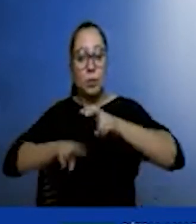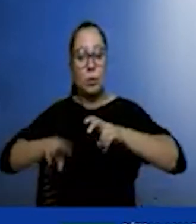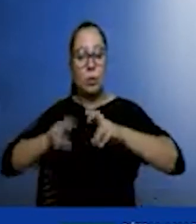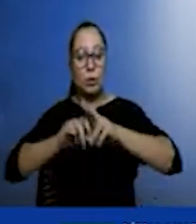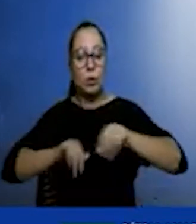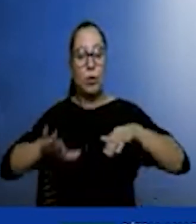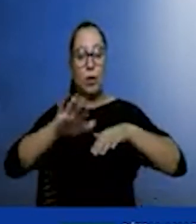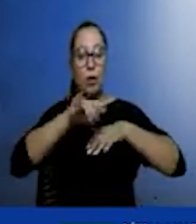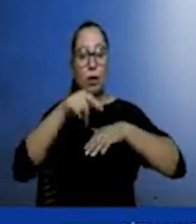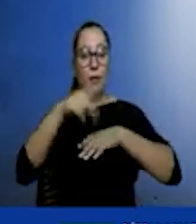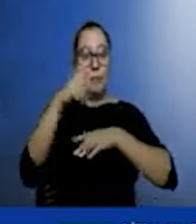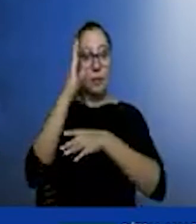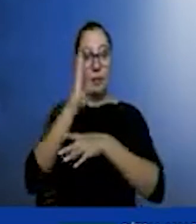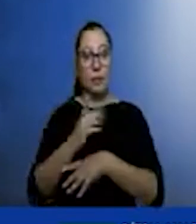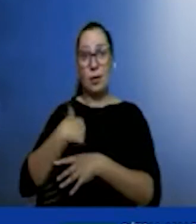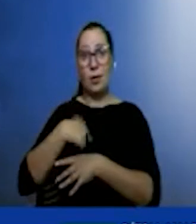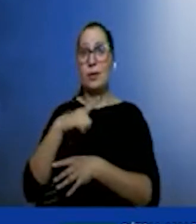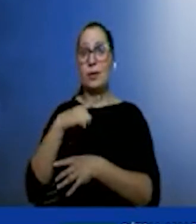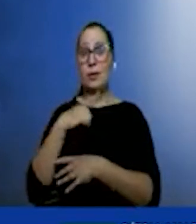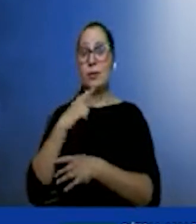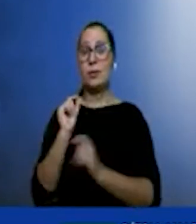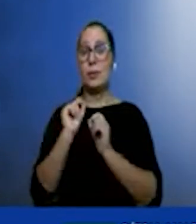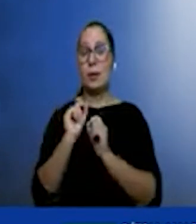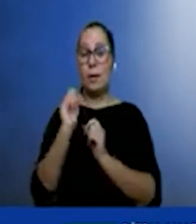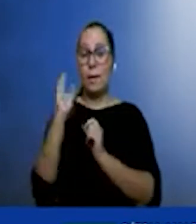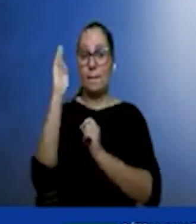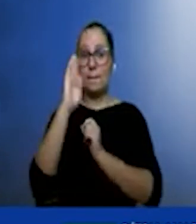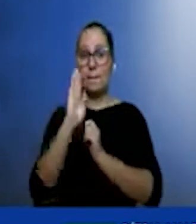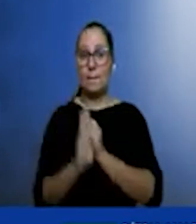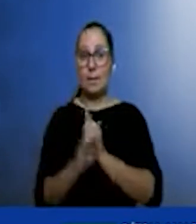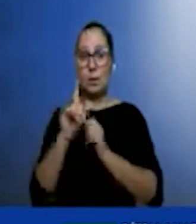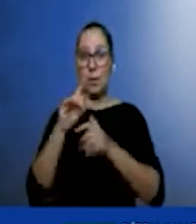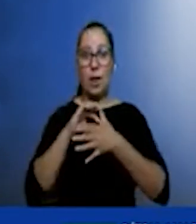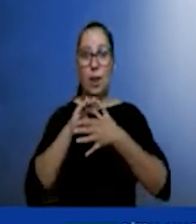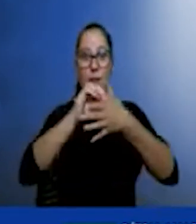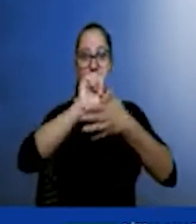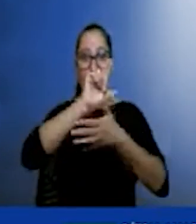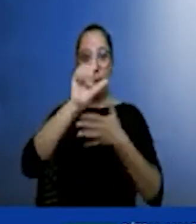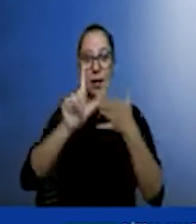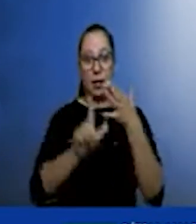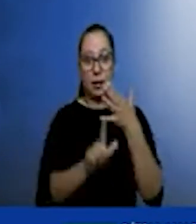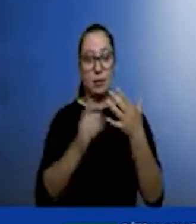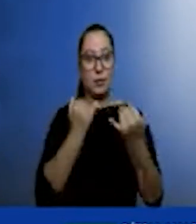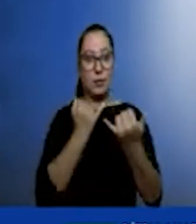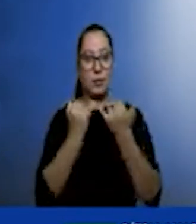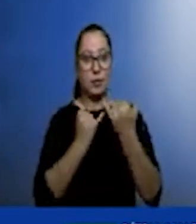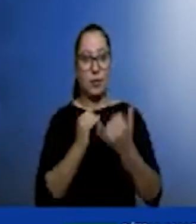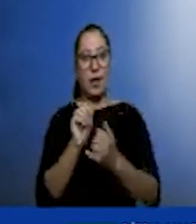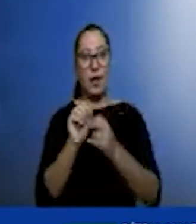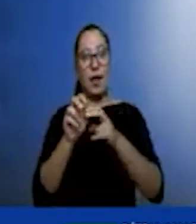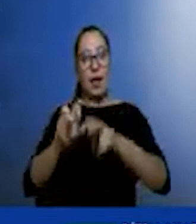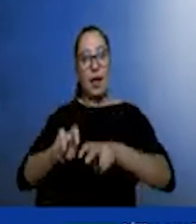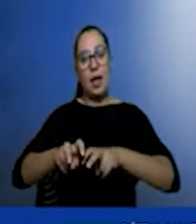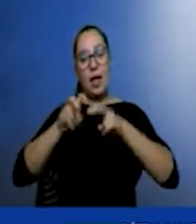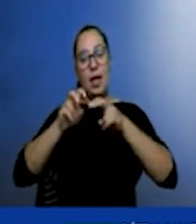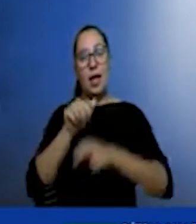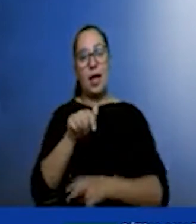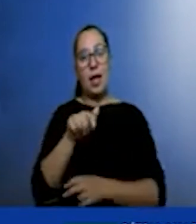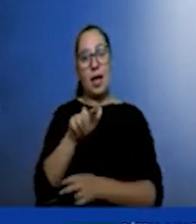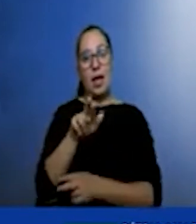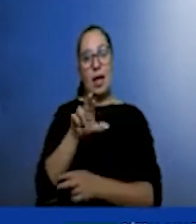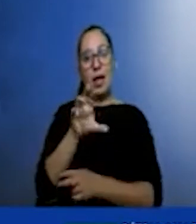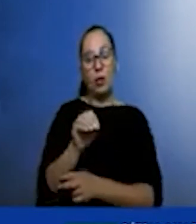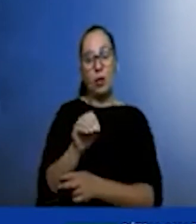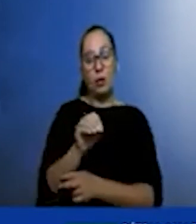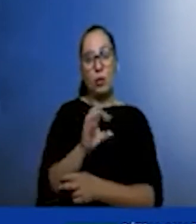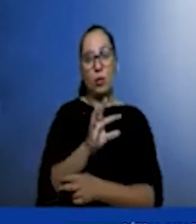gente tem uma tendência na qual o Brasil está se tornando um líder na América Latina, por exemplo, que se chama agrofotovoltaico, que é estudar os tipos